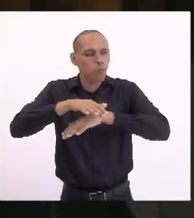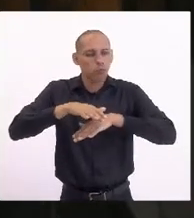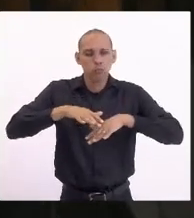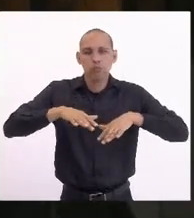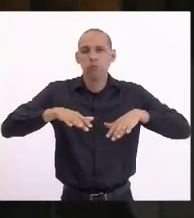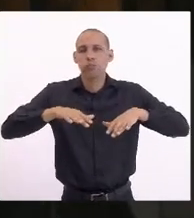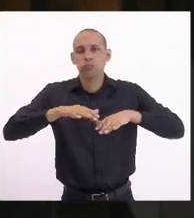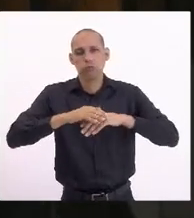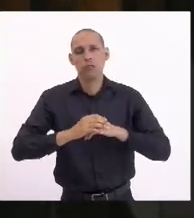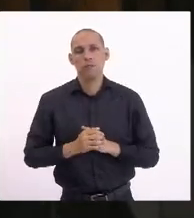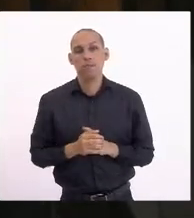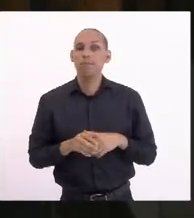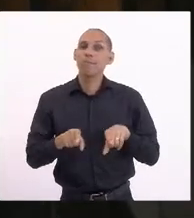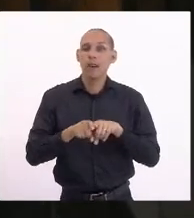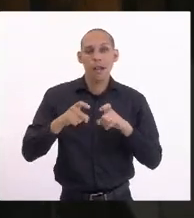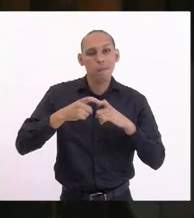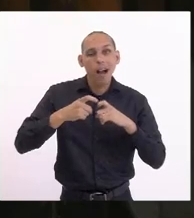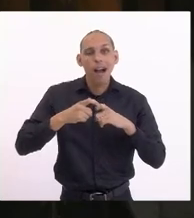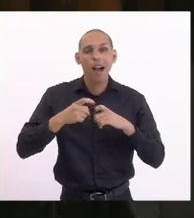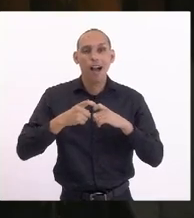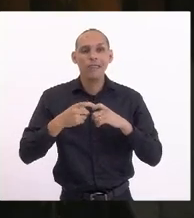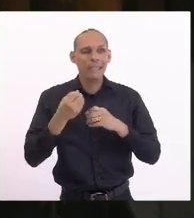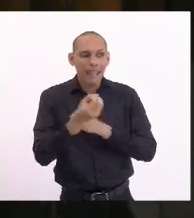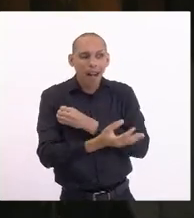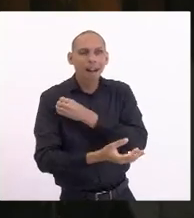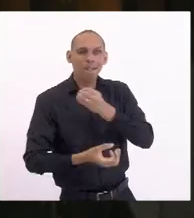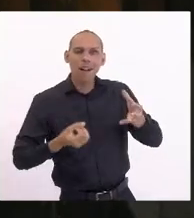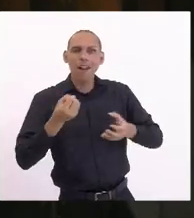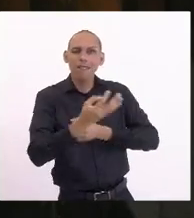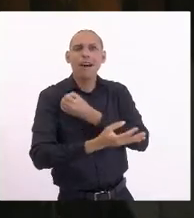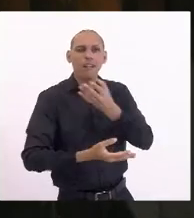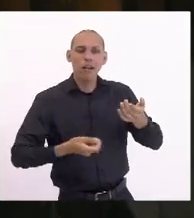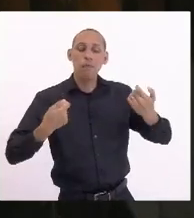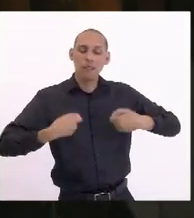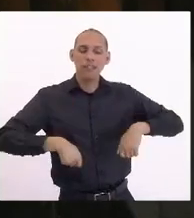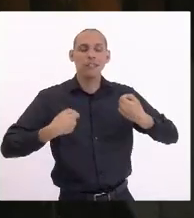enfim, assistência médica, tudo aquilo que é necessário.